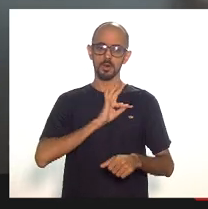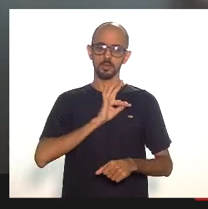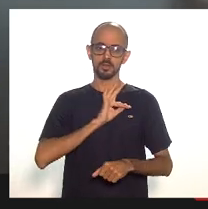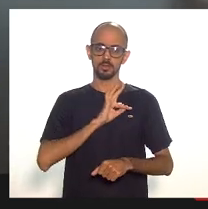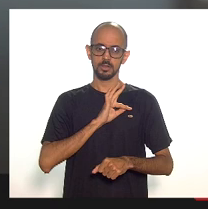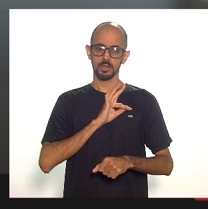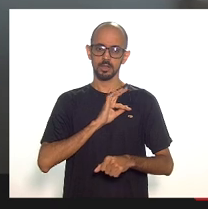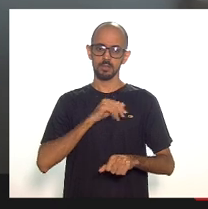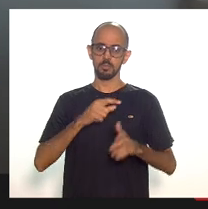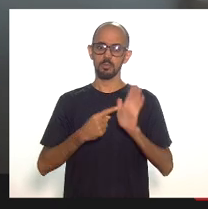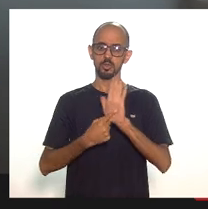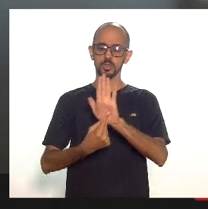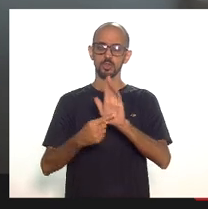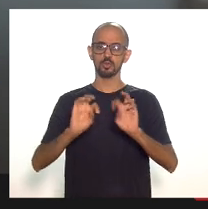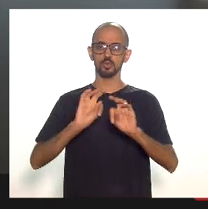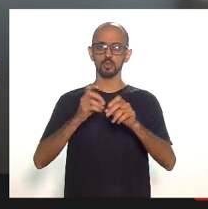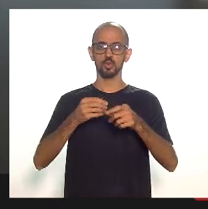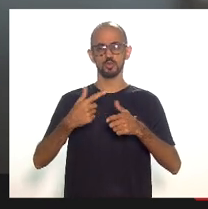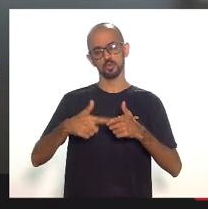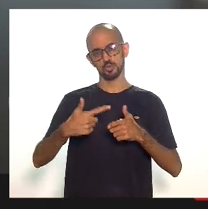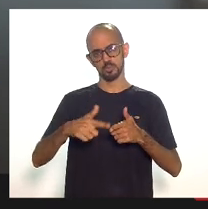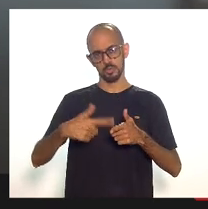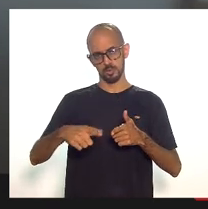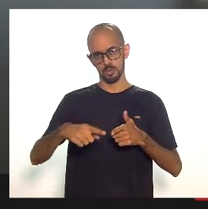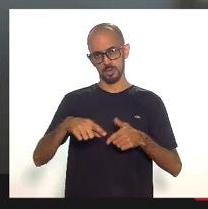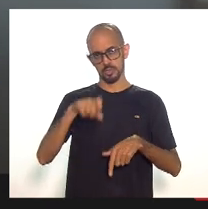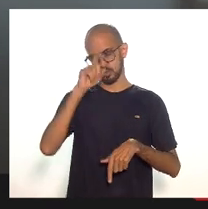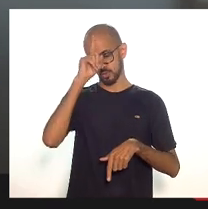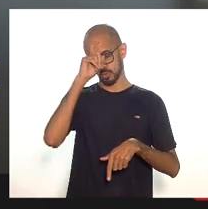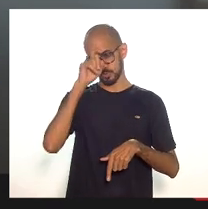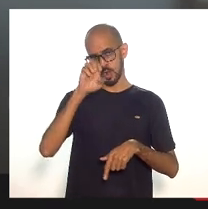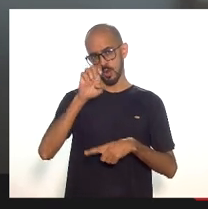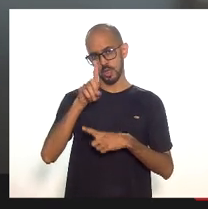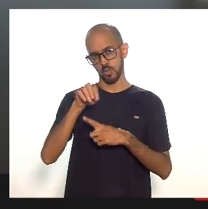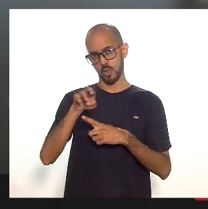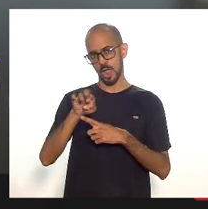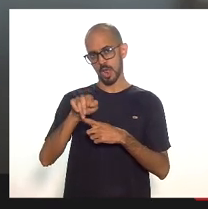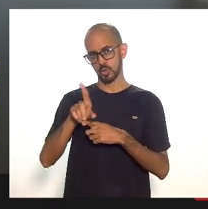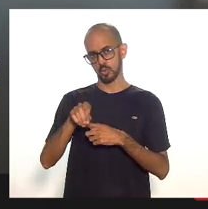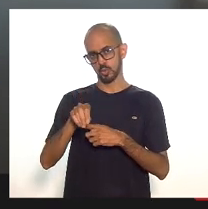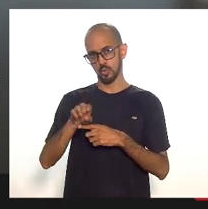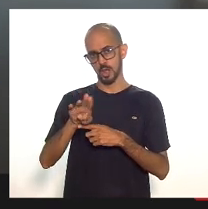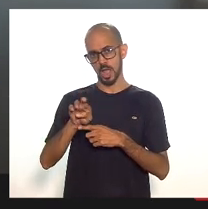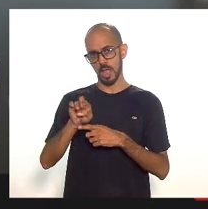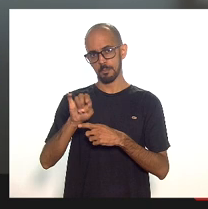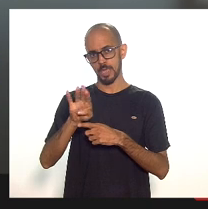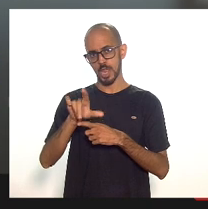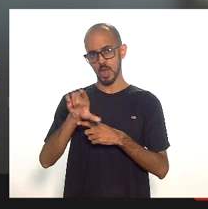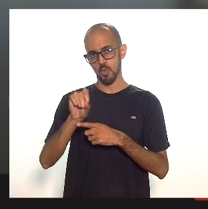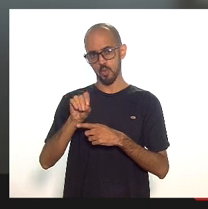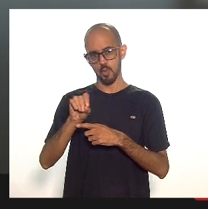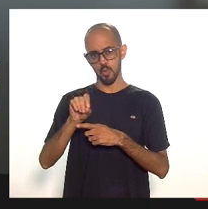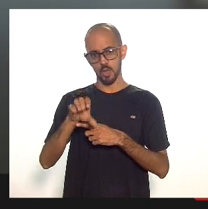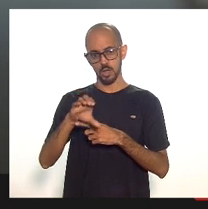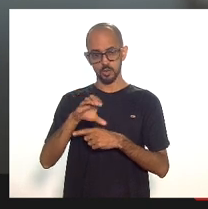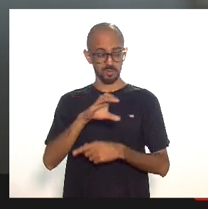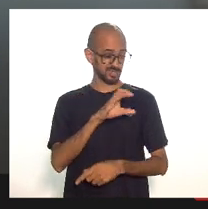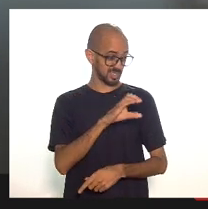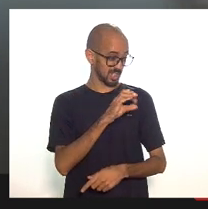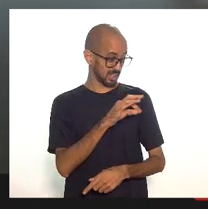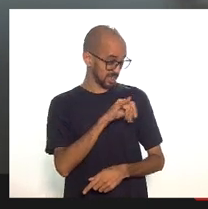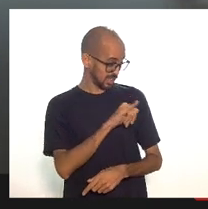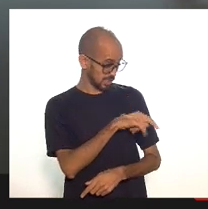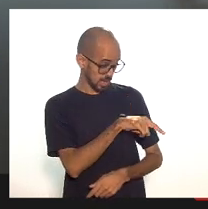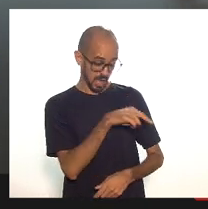os problemas sérios do Eduardo Rabelo. O Eduardo Rabelo foi visto pela vigilância e aquele CTI, entre aspas, aquilo não era para atender ninguém, aquilo